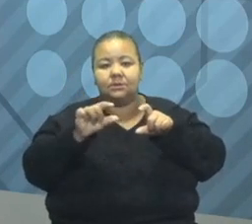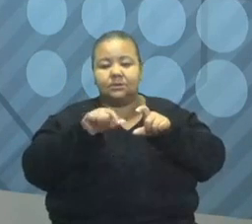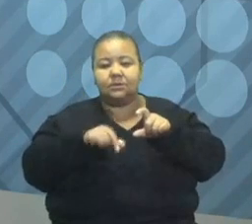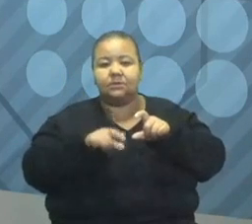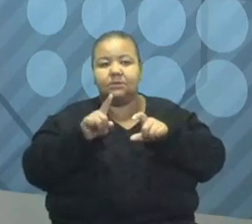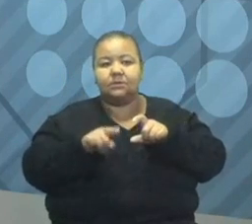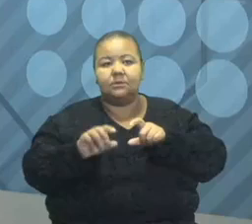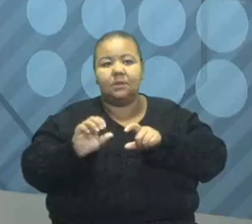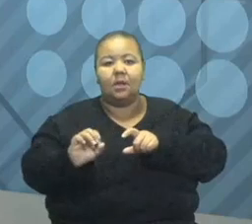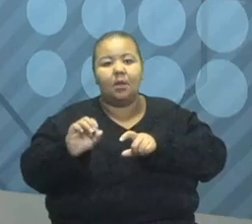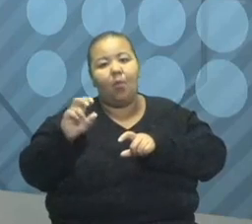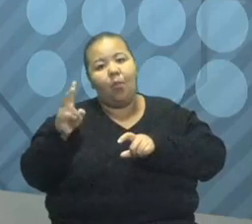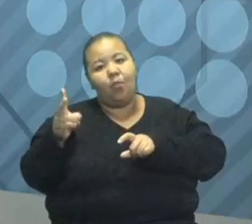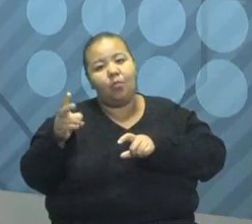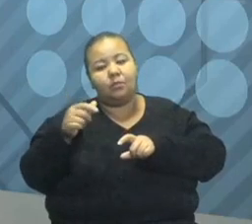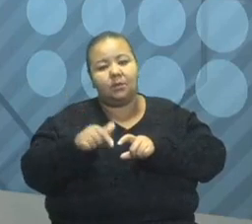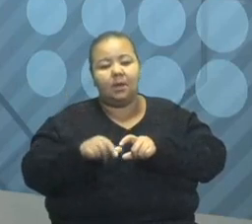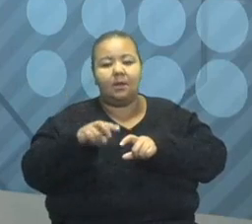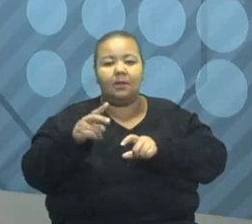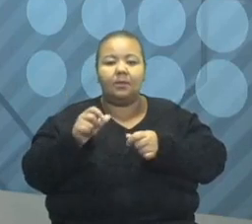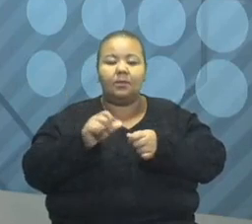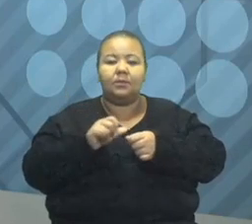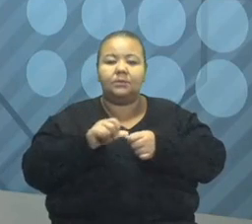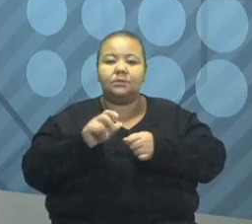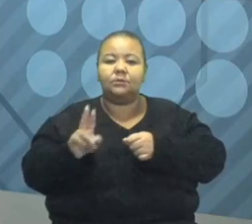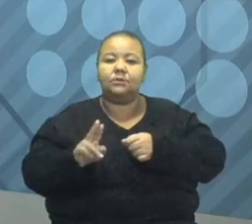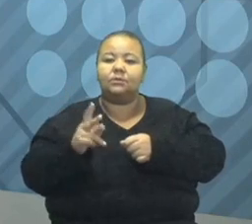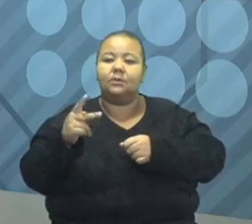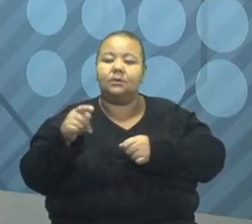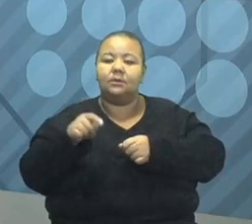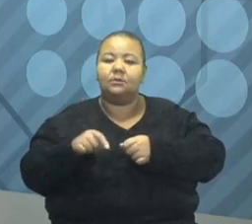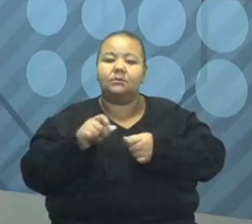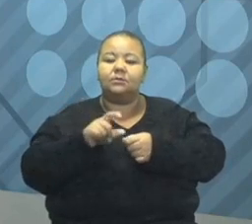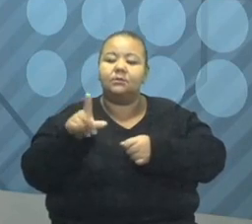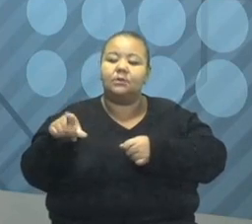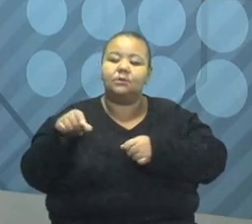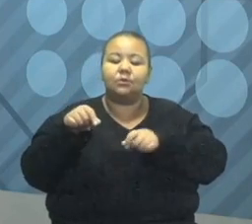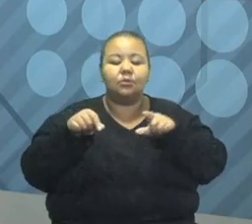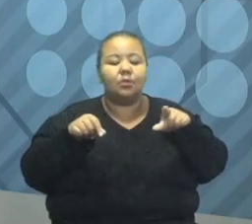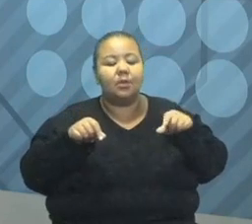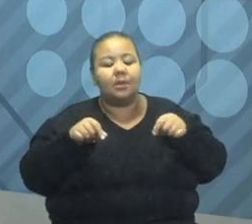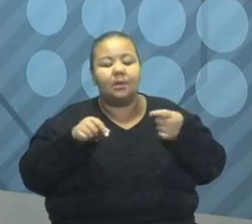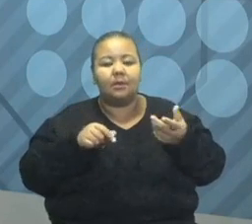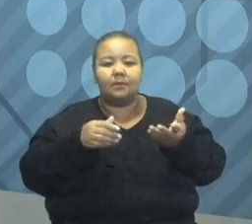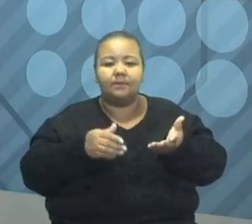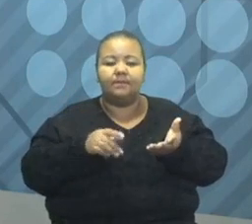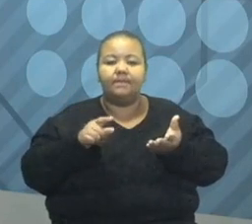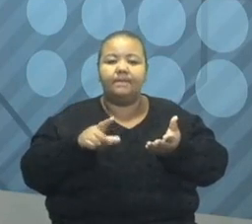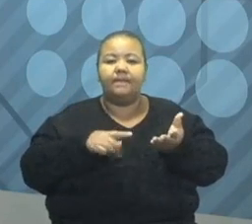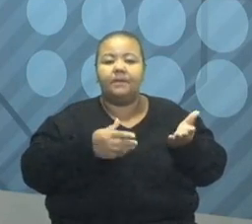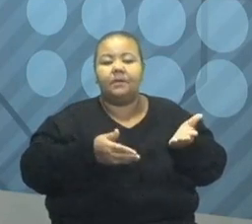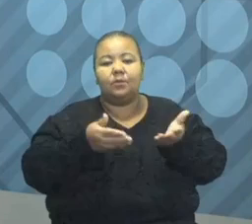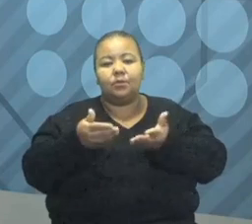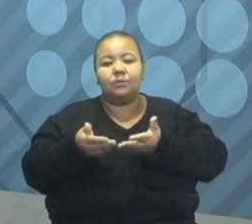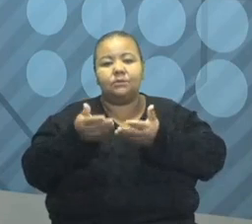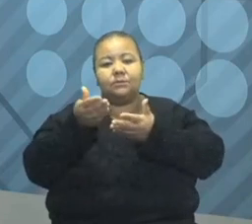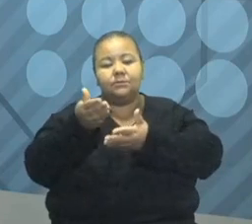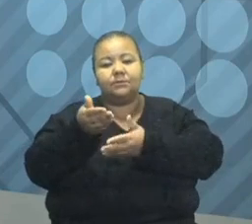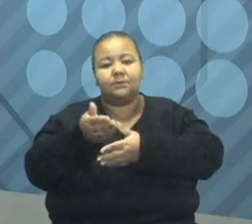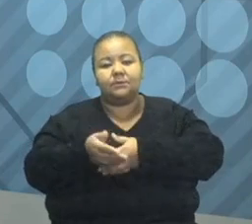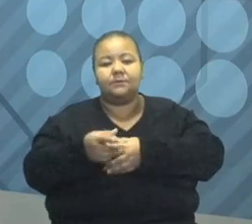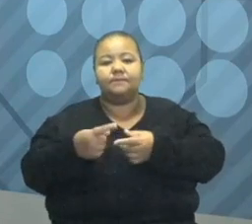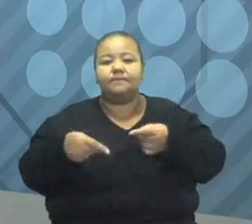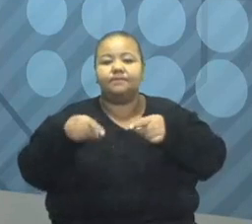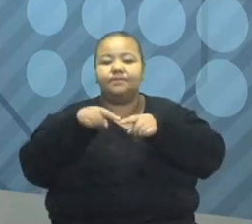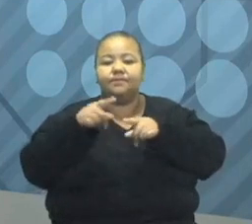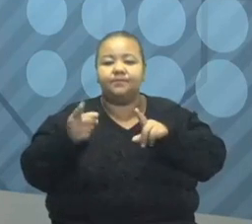é ou, tá? Então, quando você está trabalhando com ele, você vai escolher essa possibilidade. No caso, eu trouxe a você, que eu